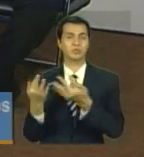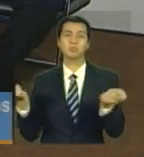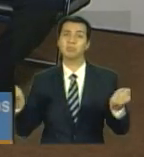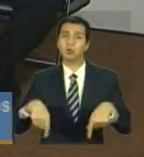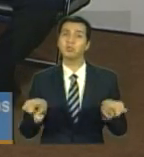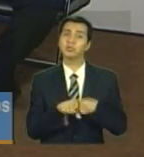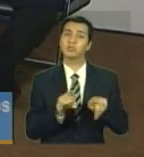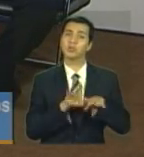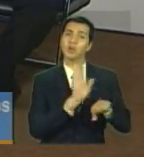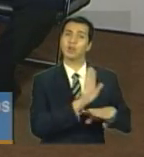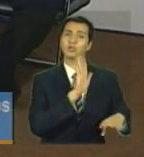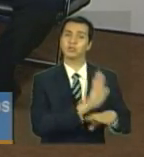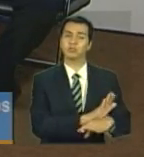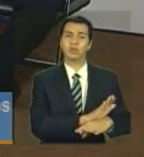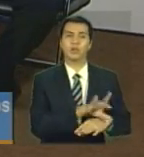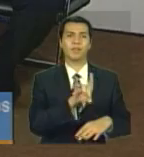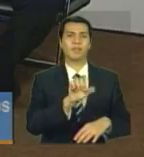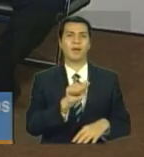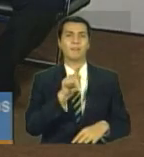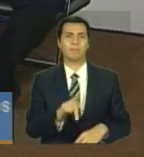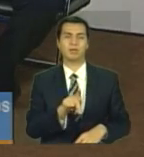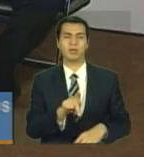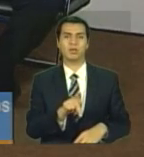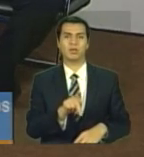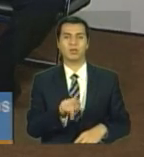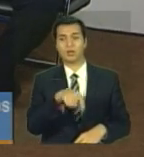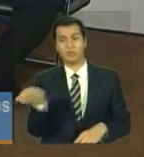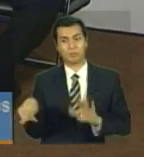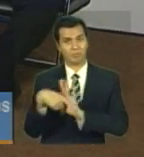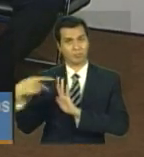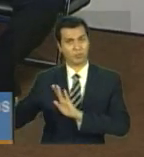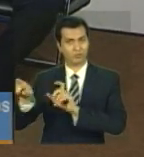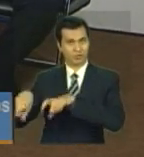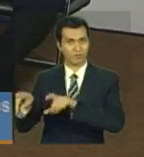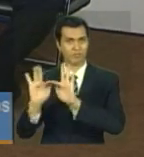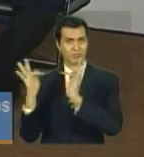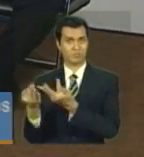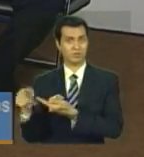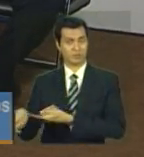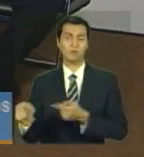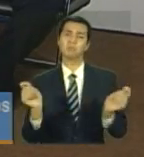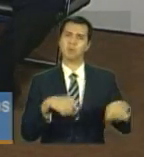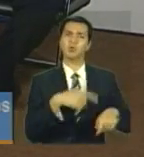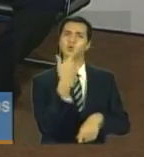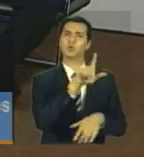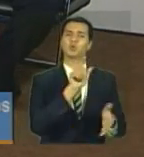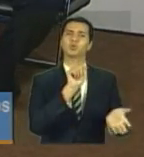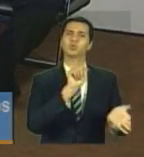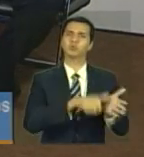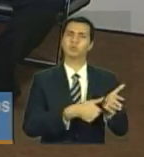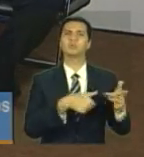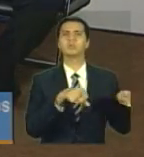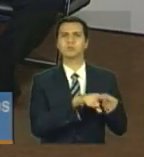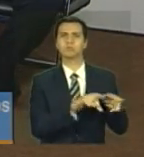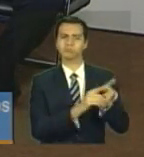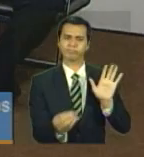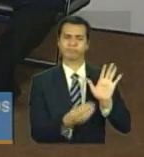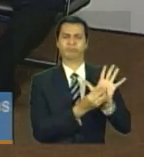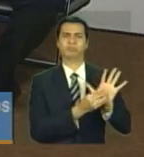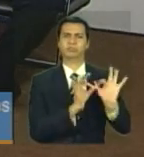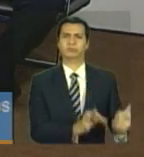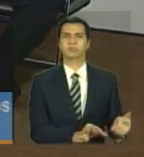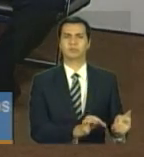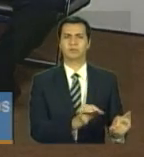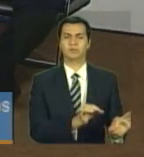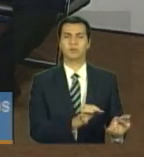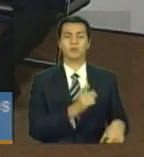documento, né, que não seja uma DAP, mas que seja um documento, né, que ele possa ter acesso, porque tem muita produção, né? E quando nós estamos falando de